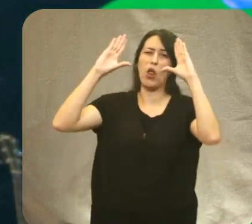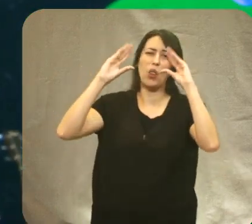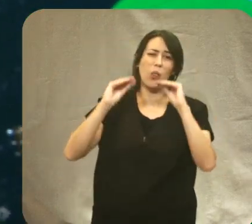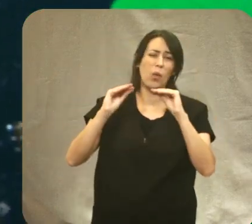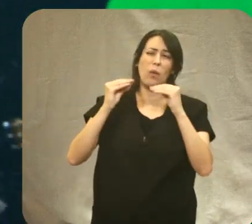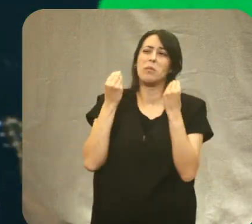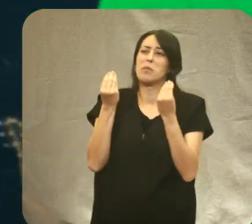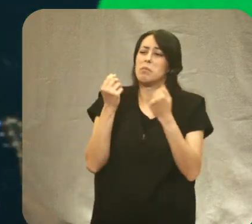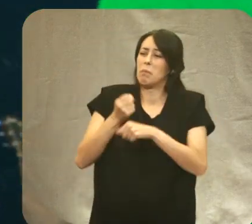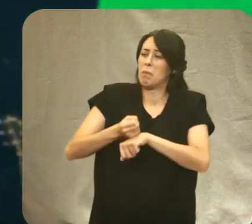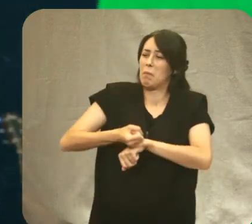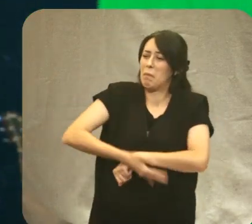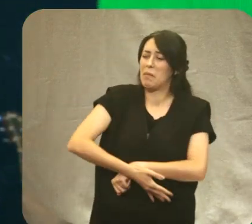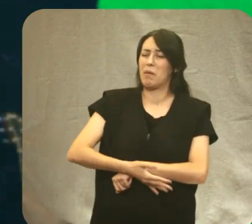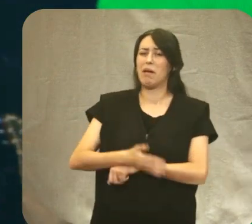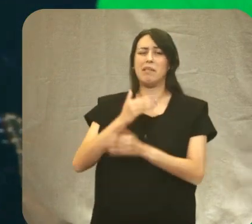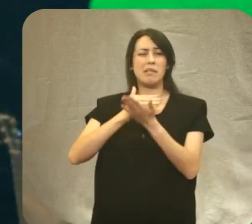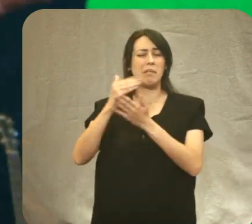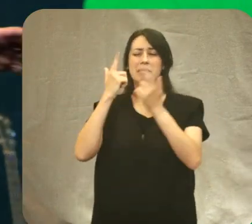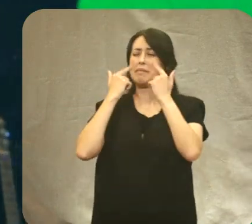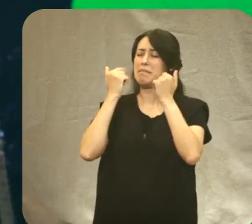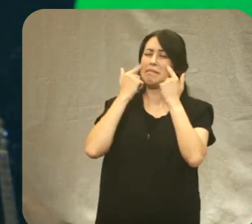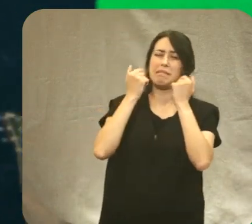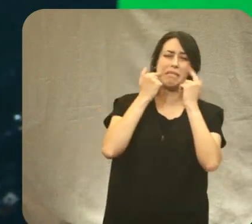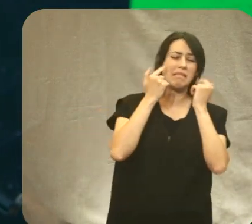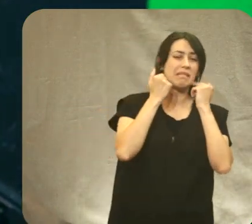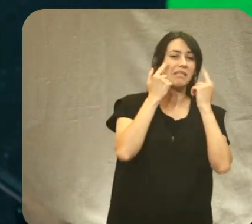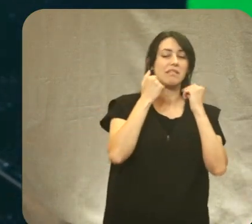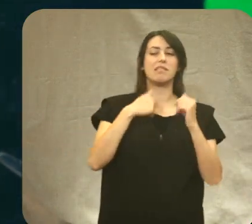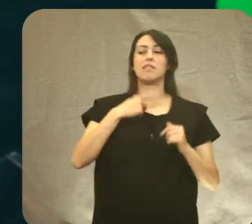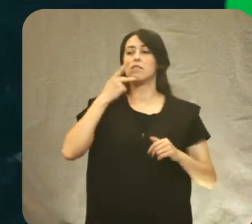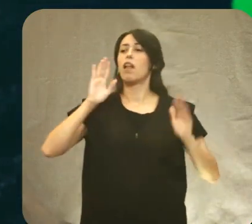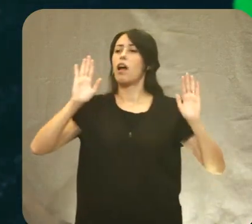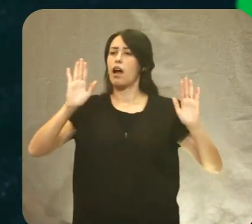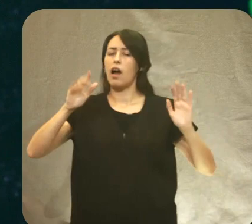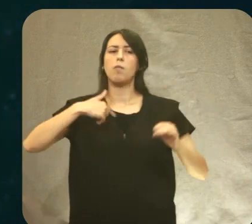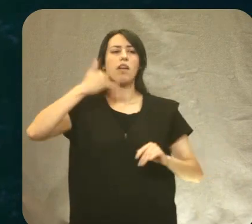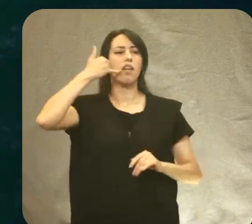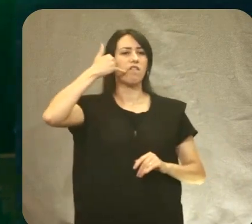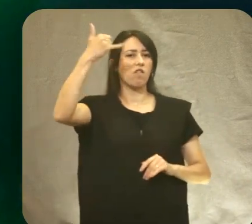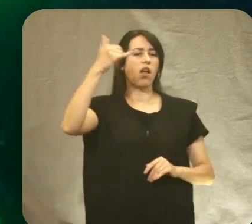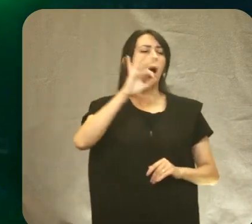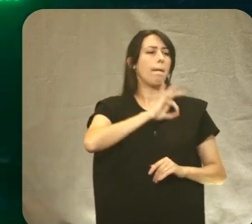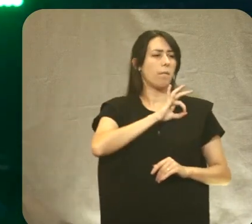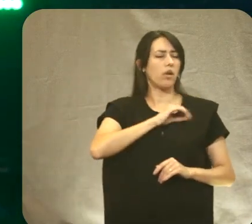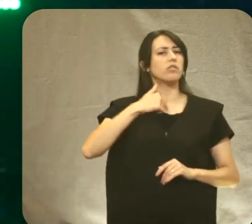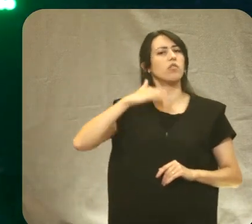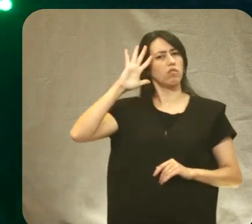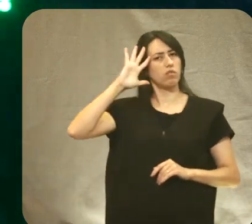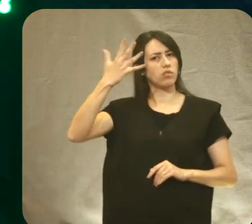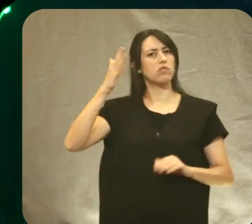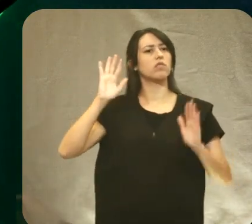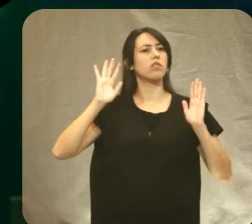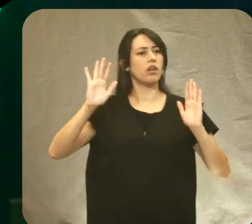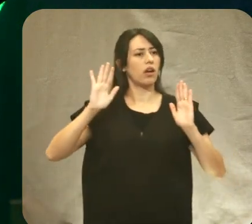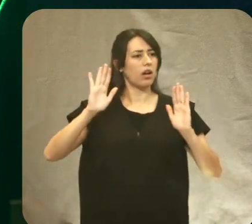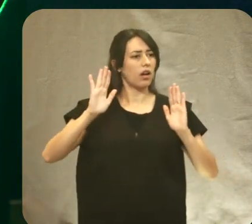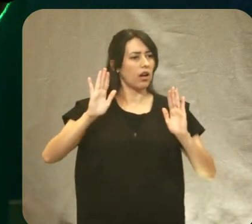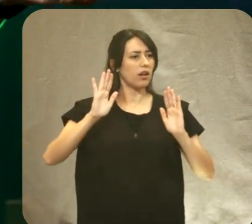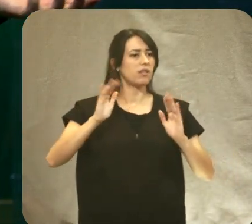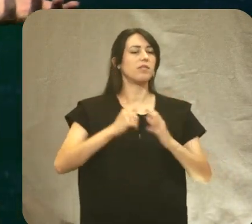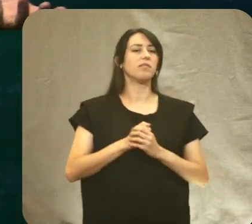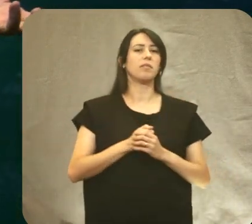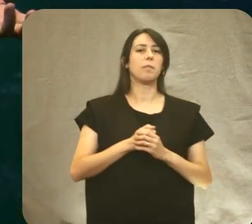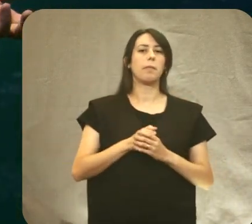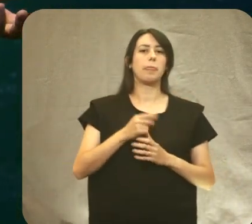carro. Falou: não, vou ligar para a polícia, para o seguro, vamos dar um jeito. Pega o telefone, na serra não tinha